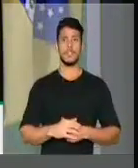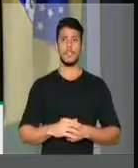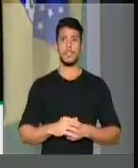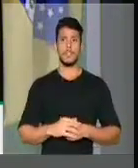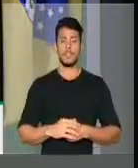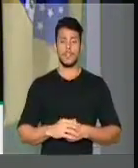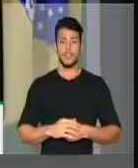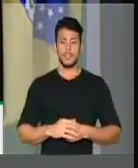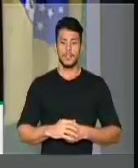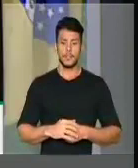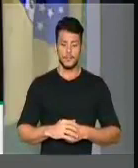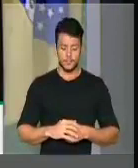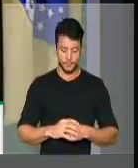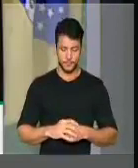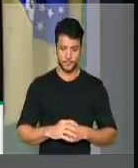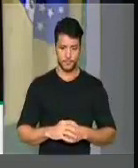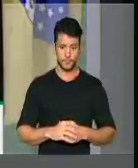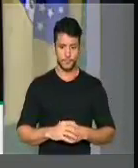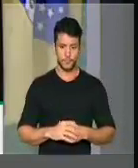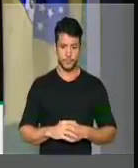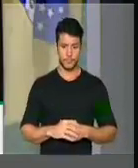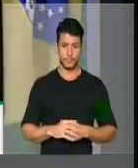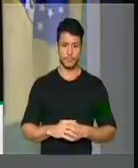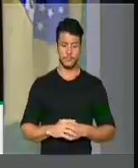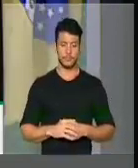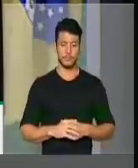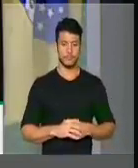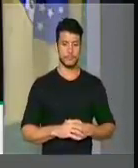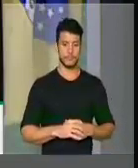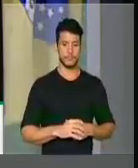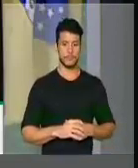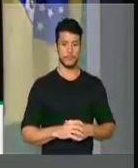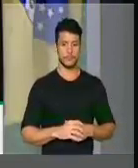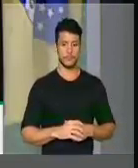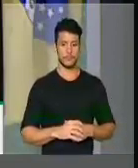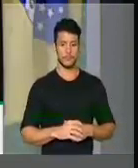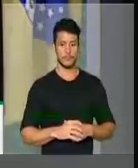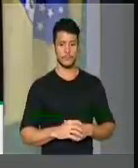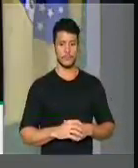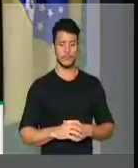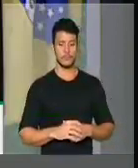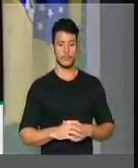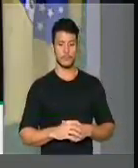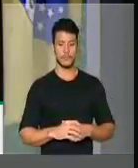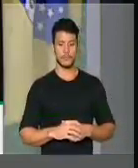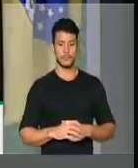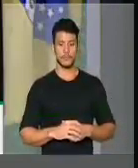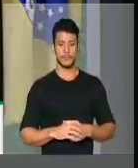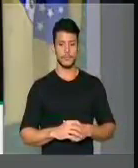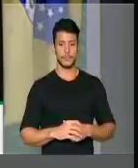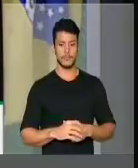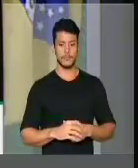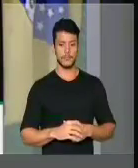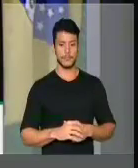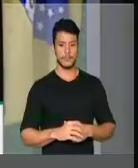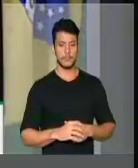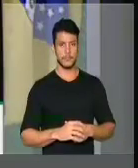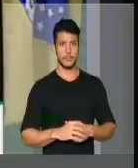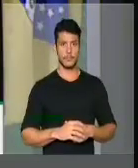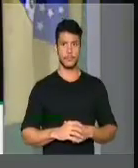comunismo com liberdade democrática. Senhor presidente, por sua vez, é